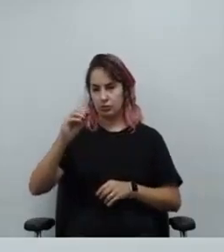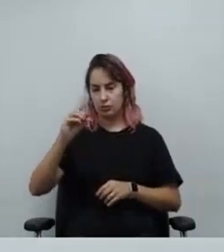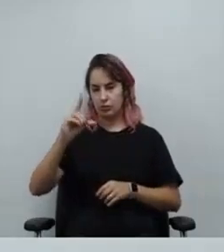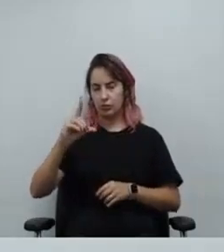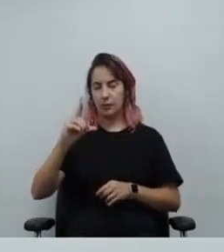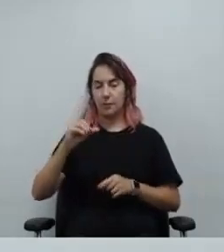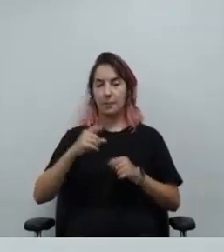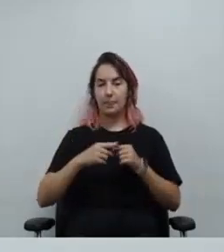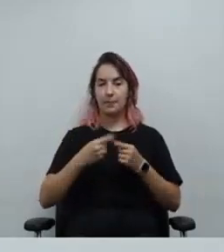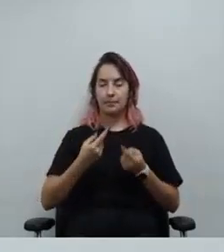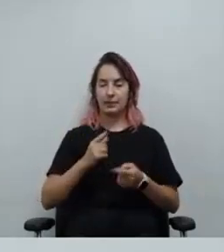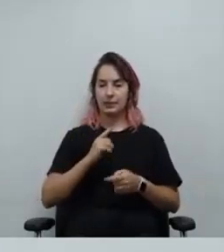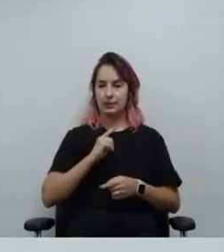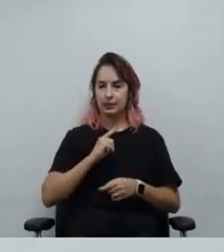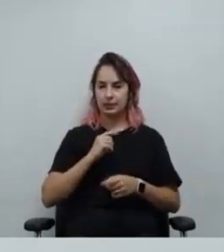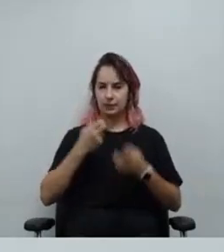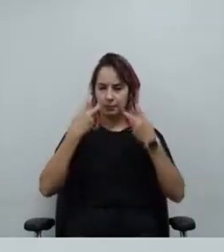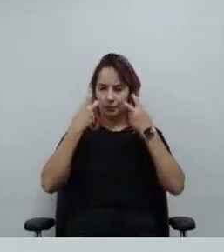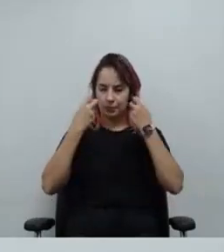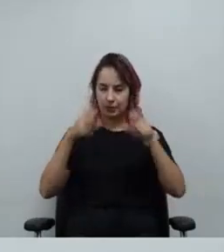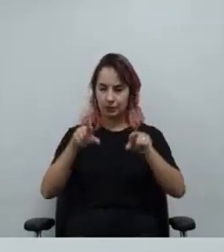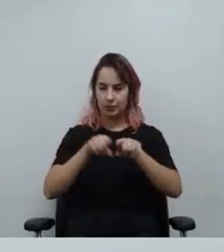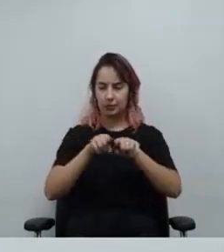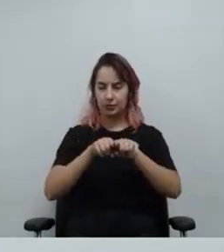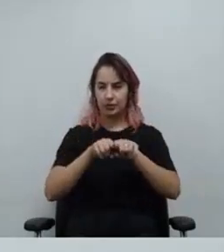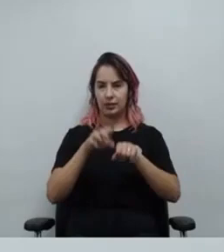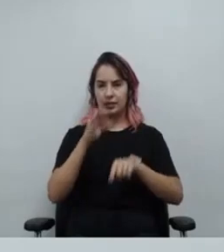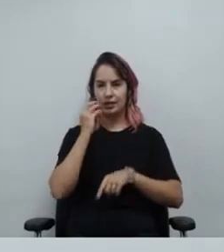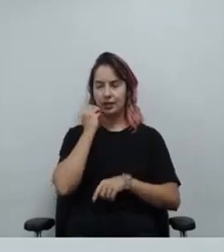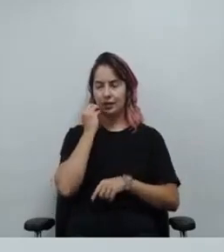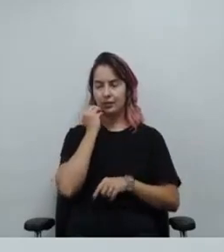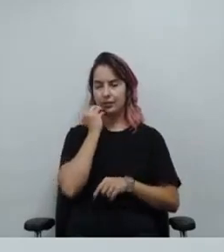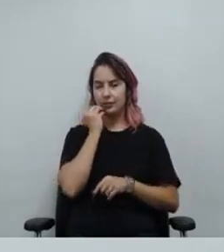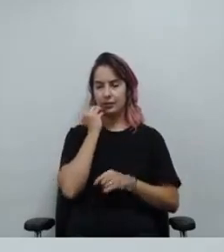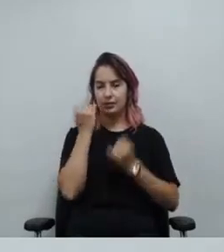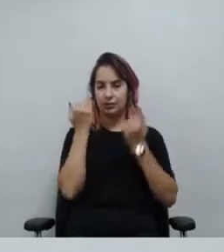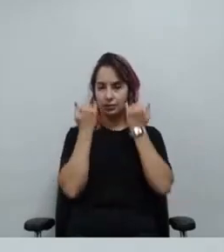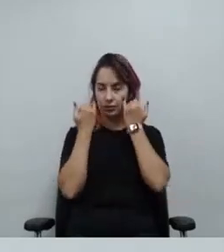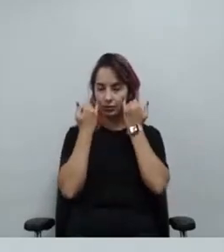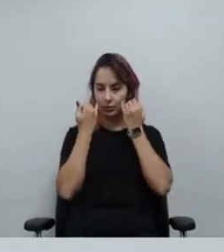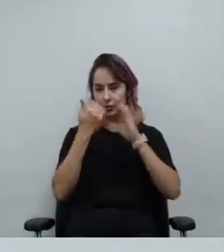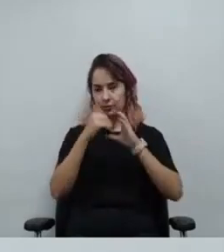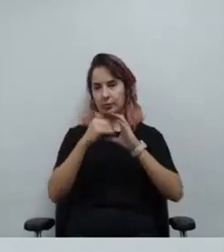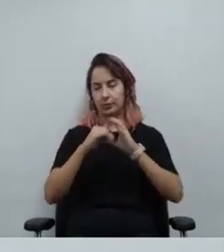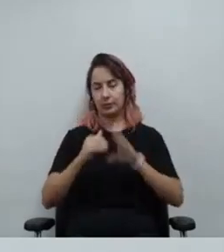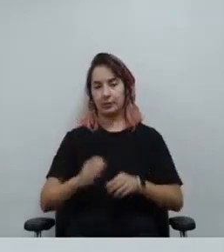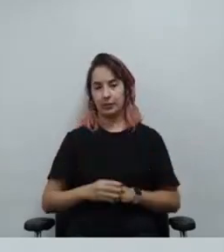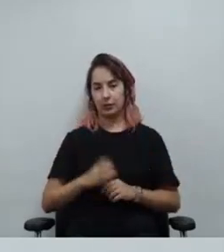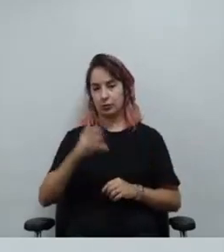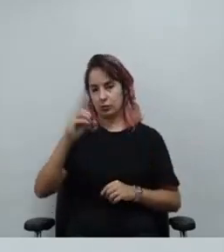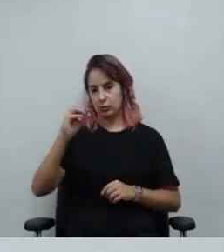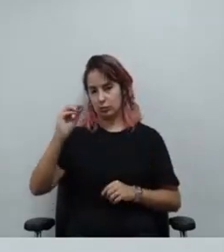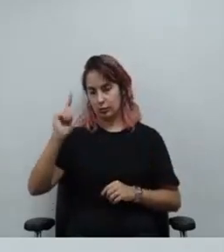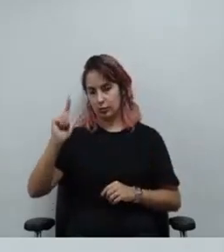alguns campos que se percebe também ainda uma deficiência na alimentação, porque